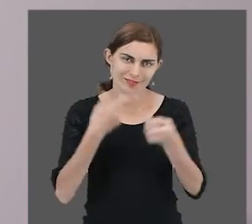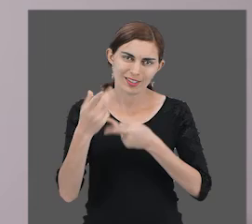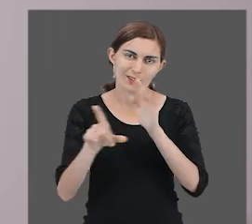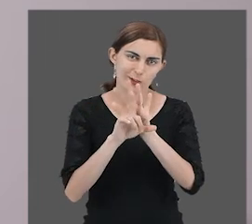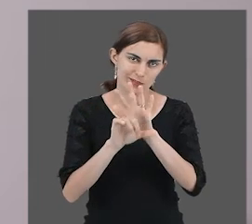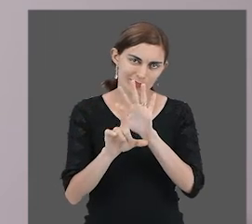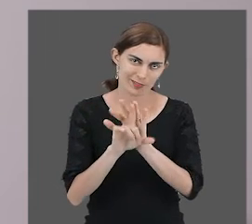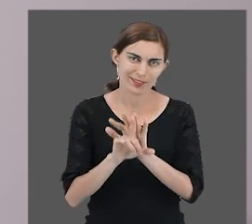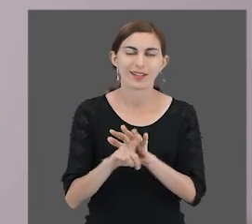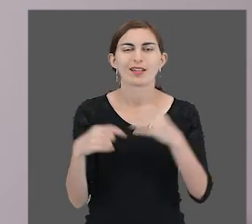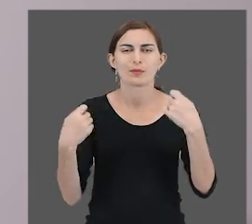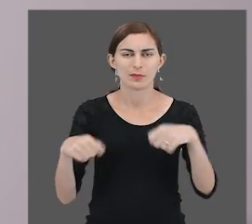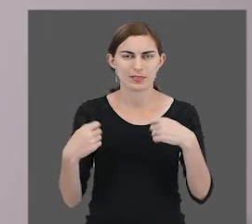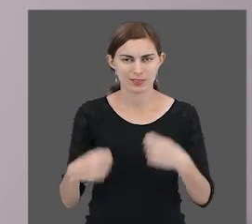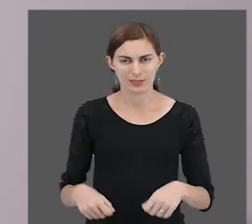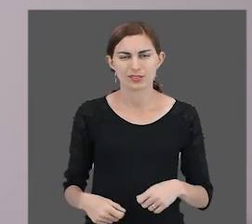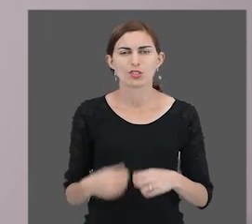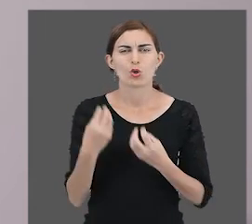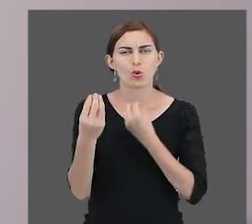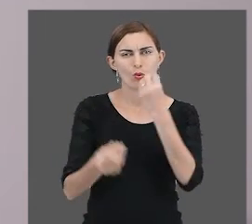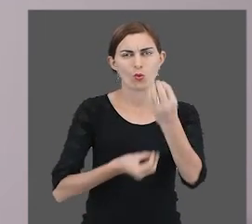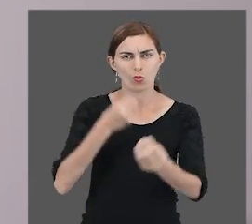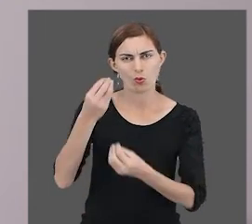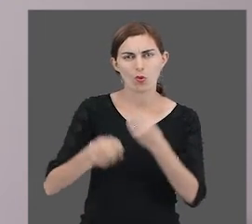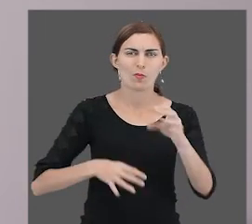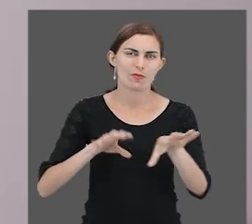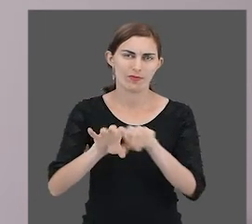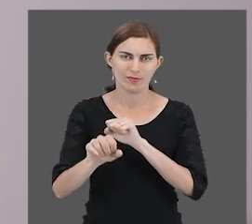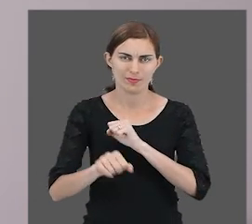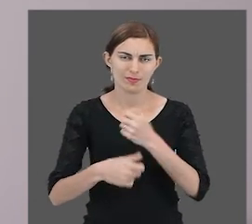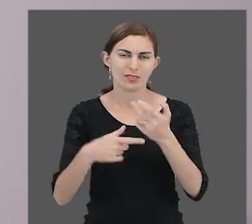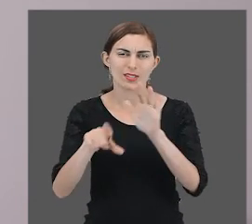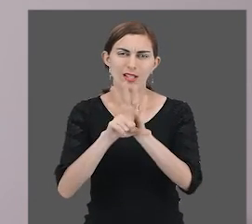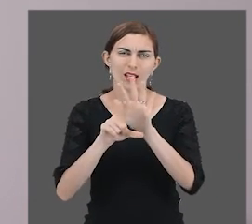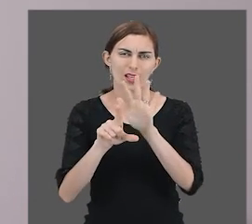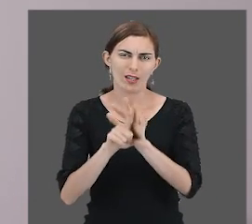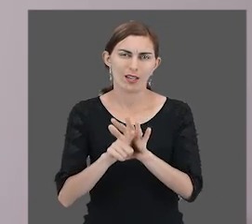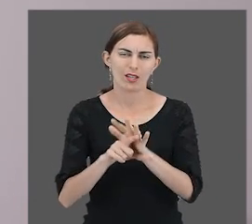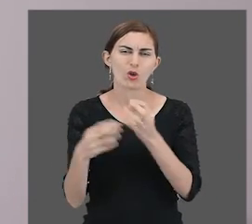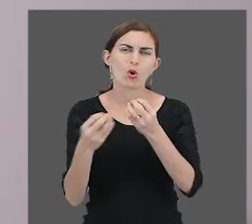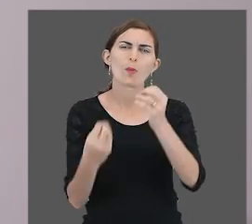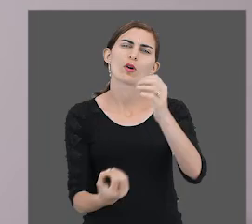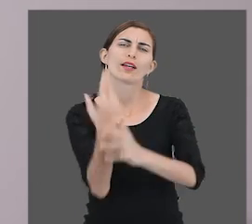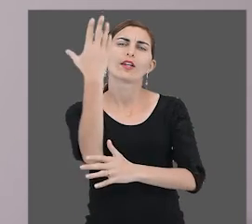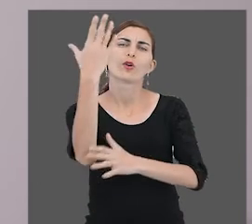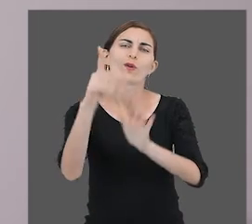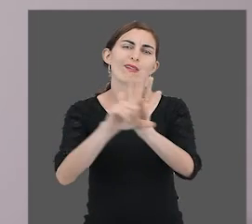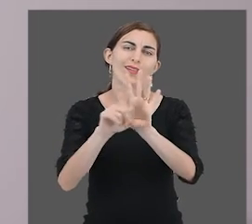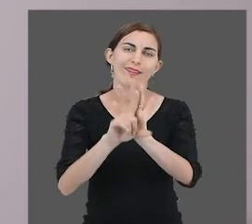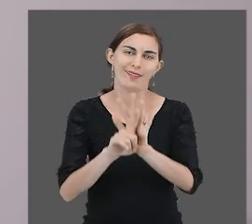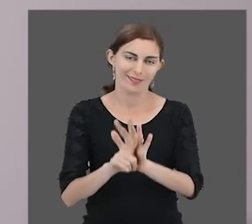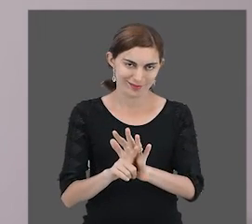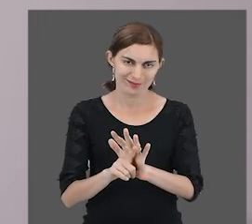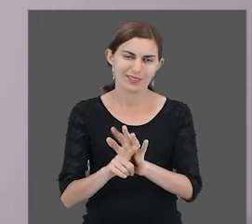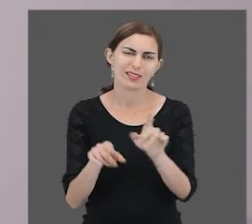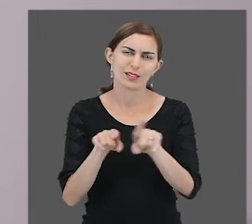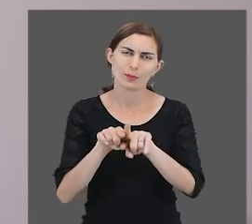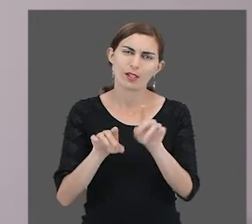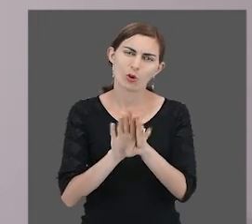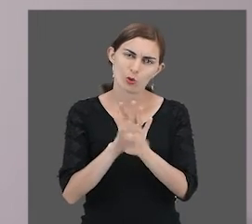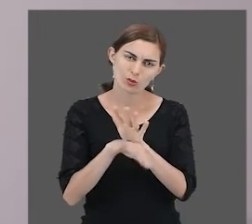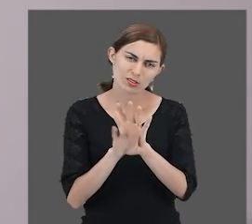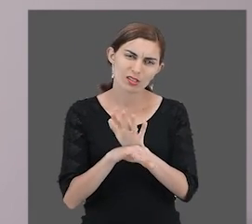a legislação como é que se dá a formação dessas leis orçamentárias, o PPA, LDO, LOA, passamos a